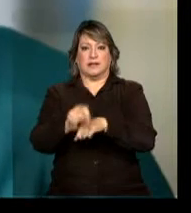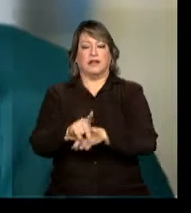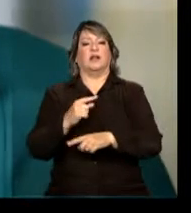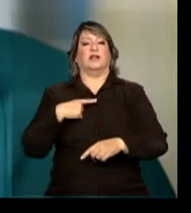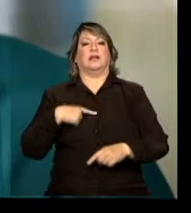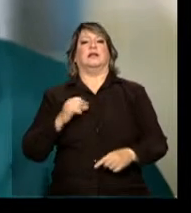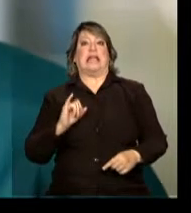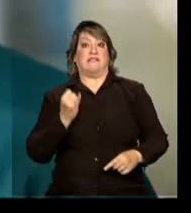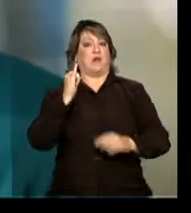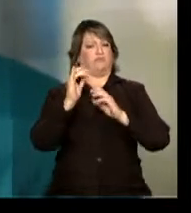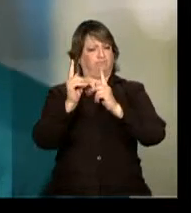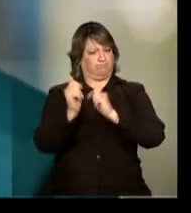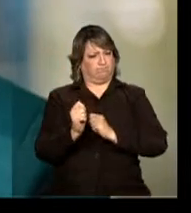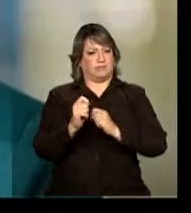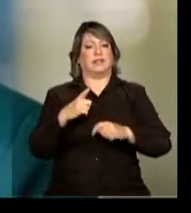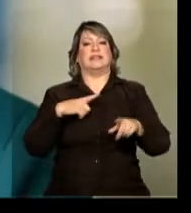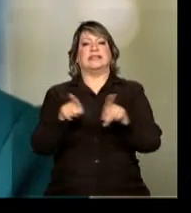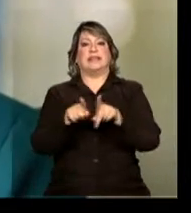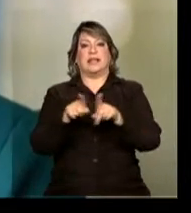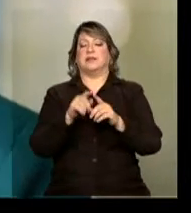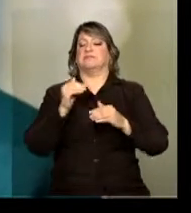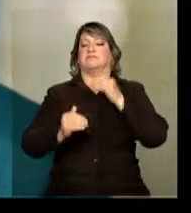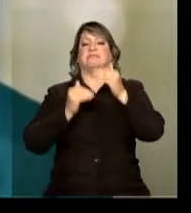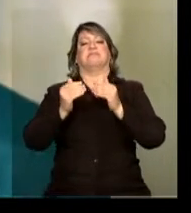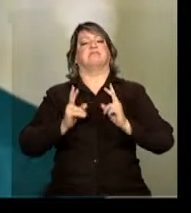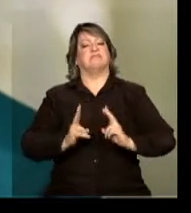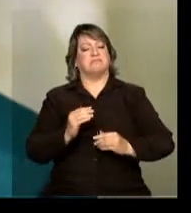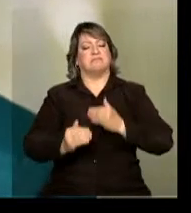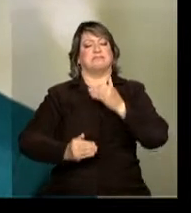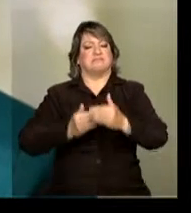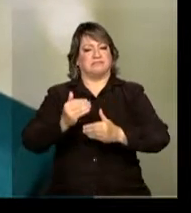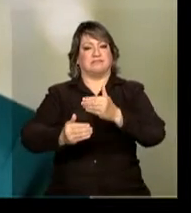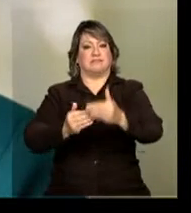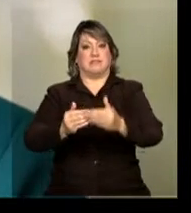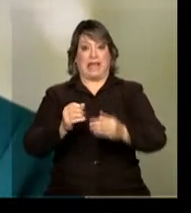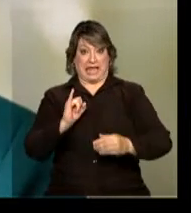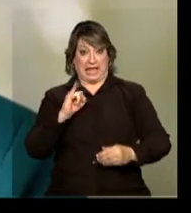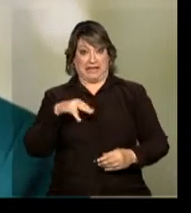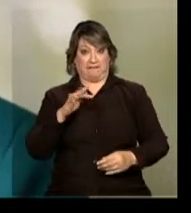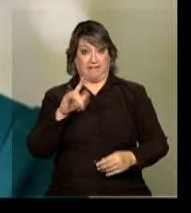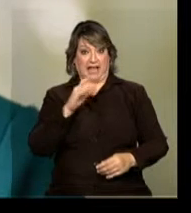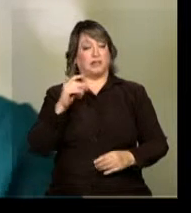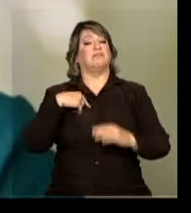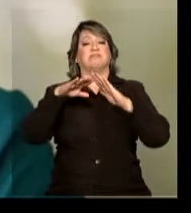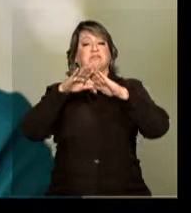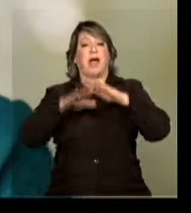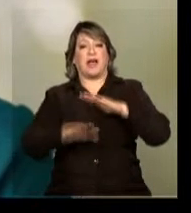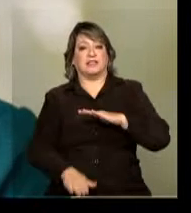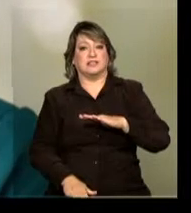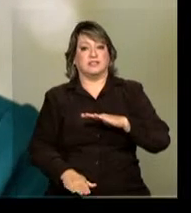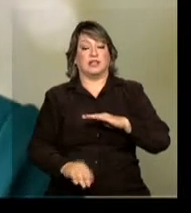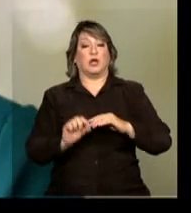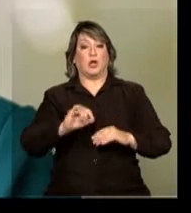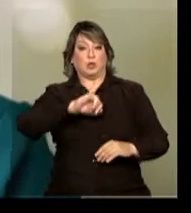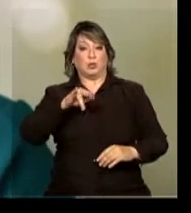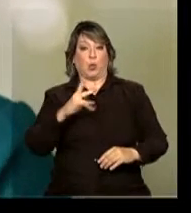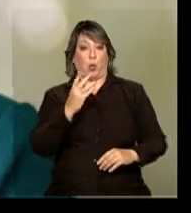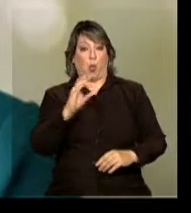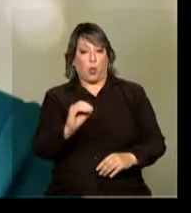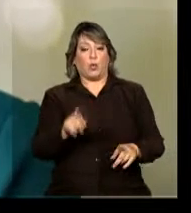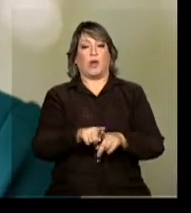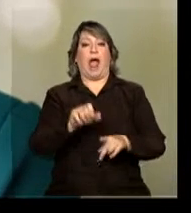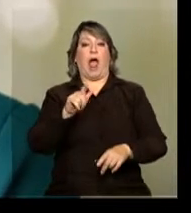ea retomada gradual do crescimento a inflação está em queda os índices de julho e agosto